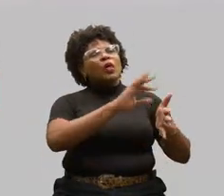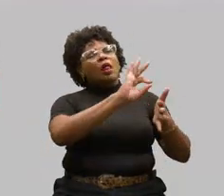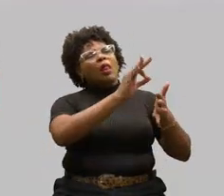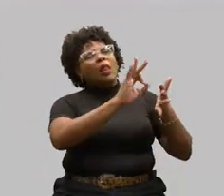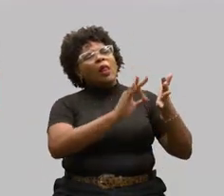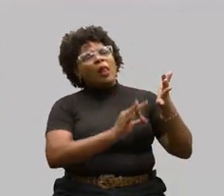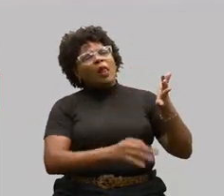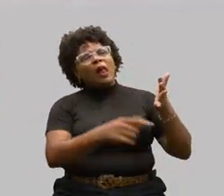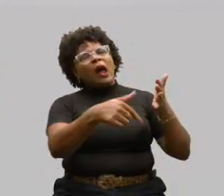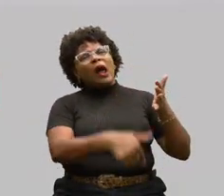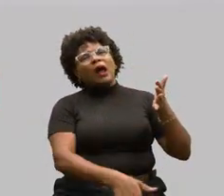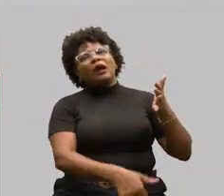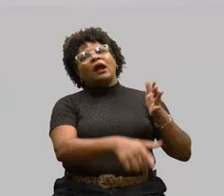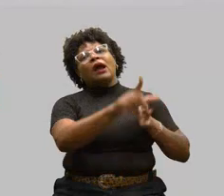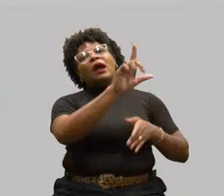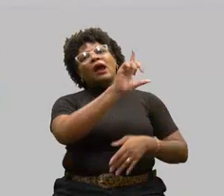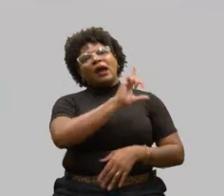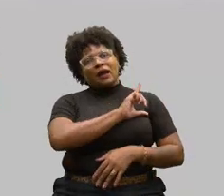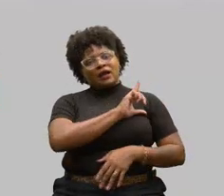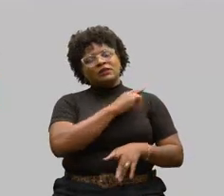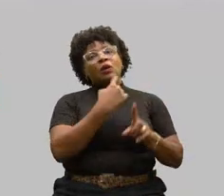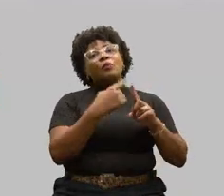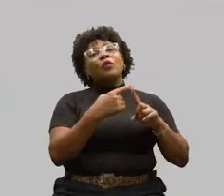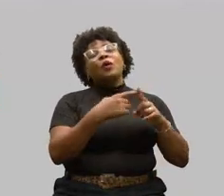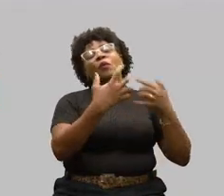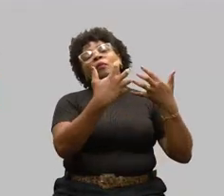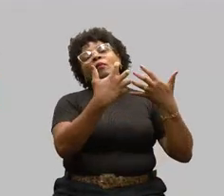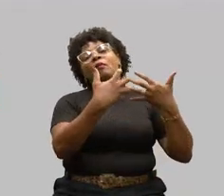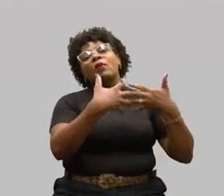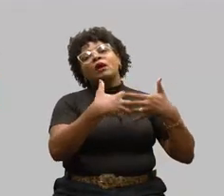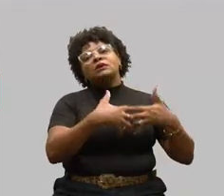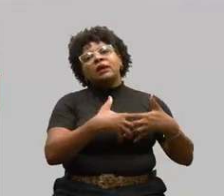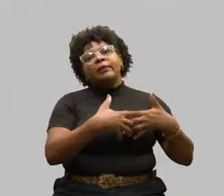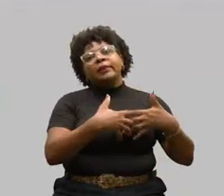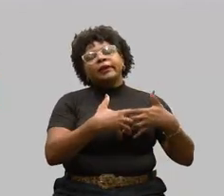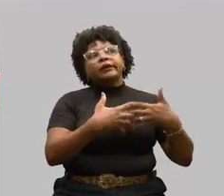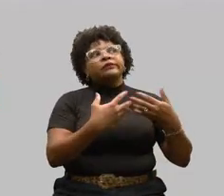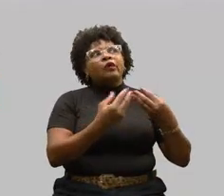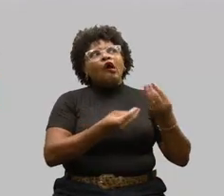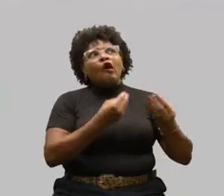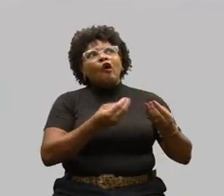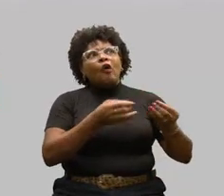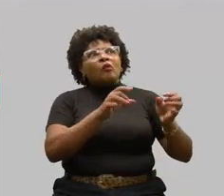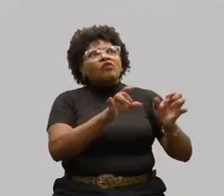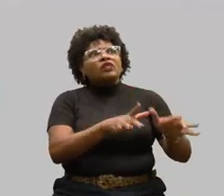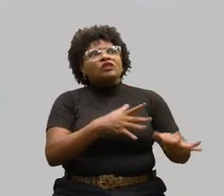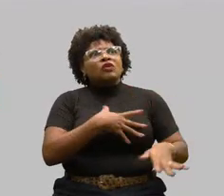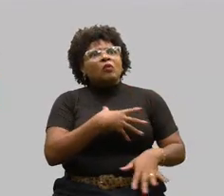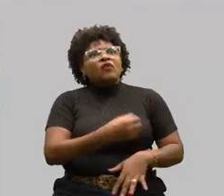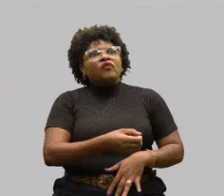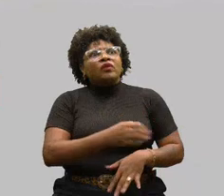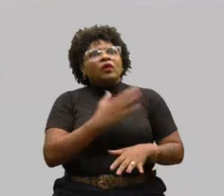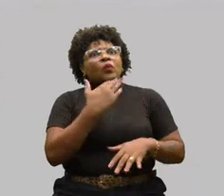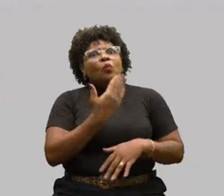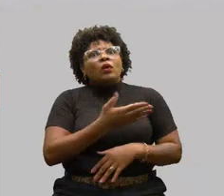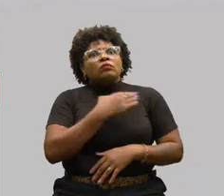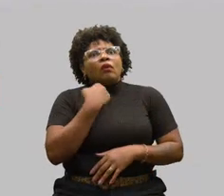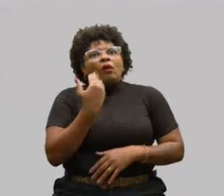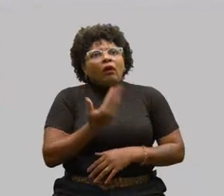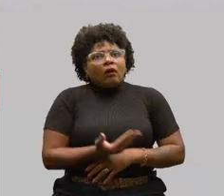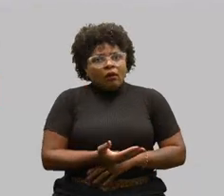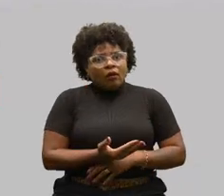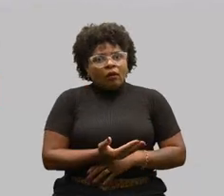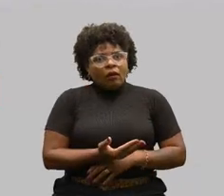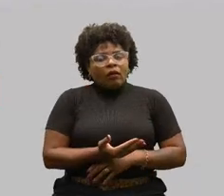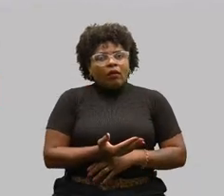pela por pensar assim com quem que vai ficar meu filho depois que eu falecer e minha tia tinha isso tanto